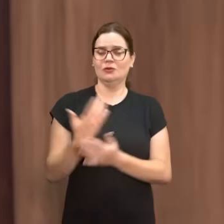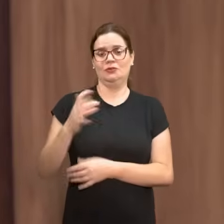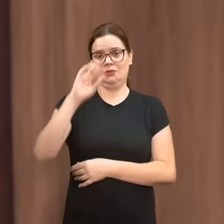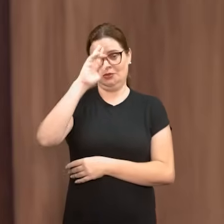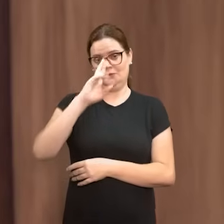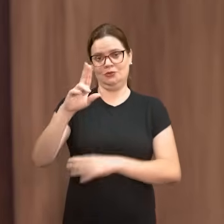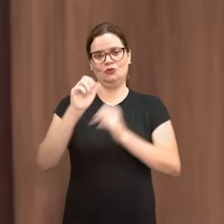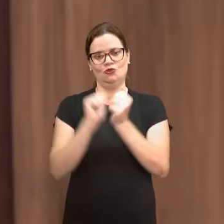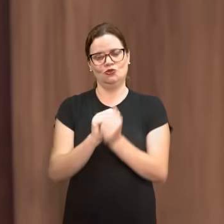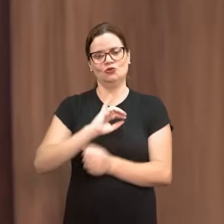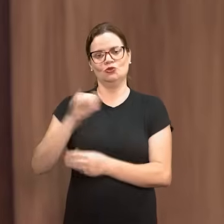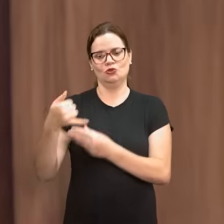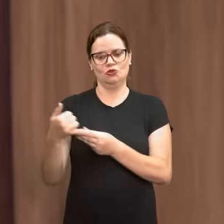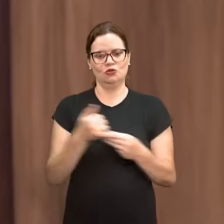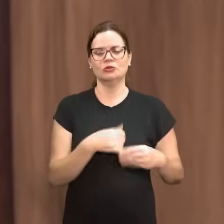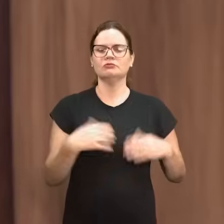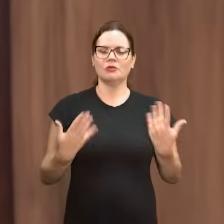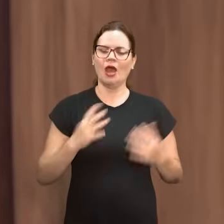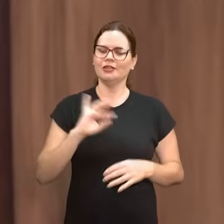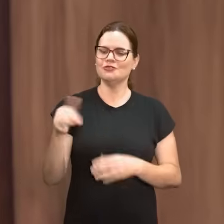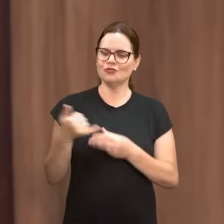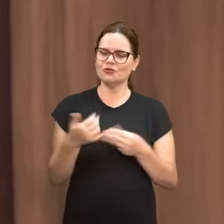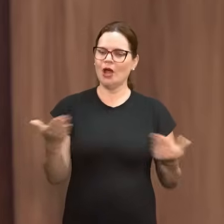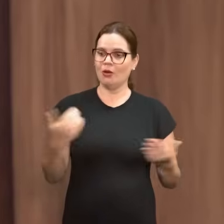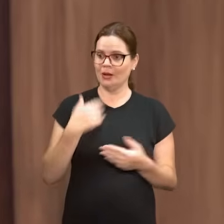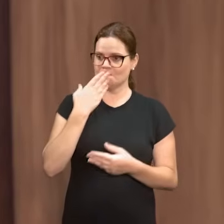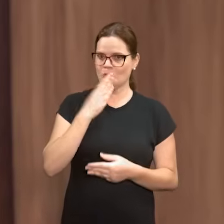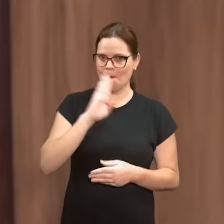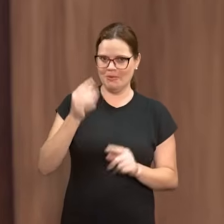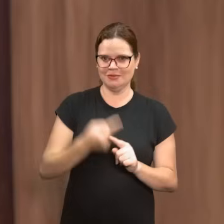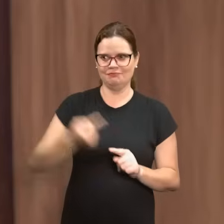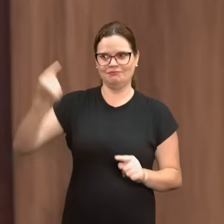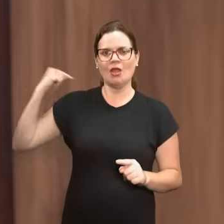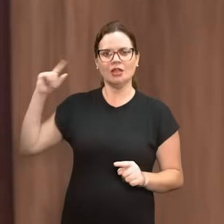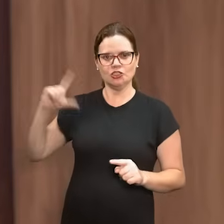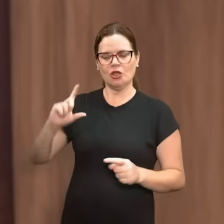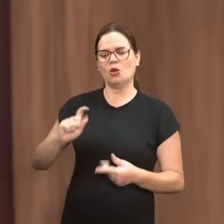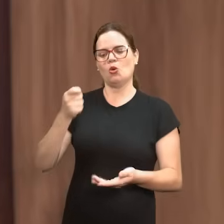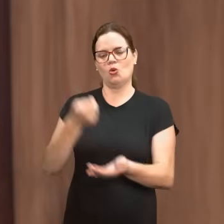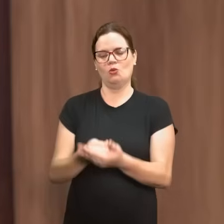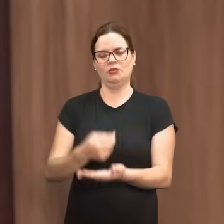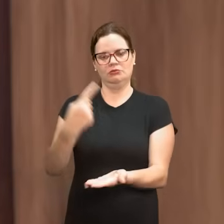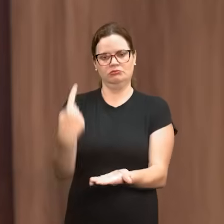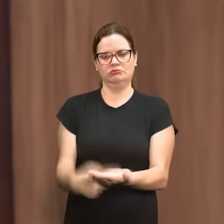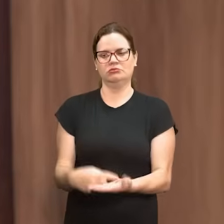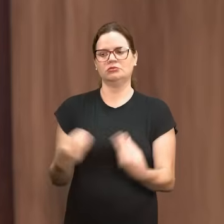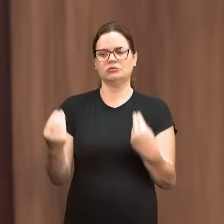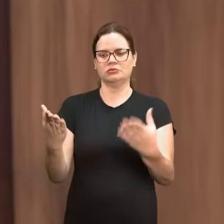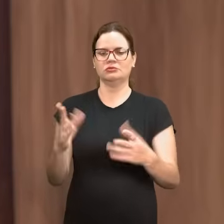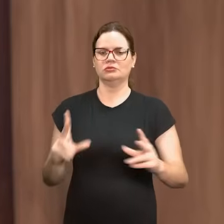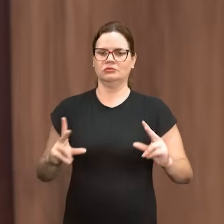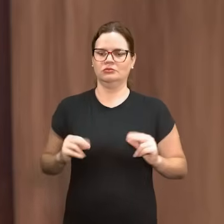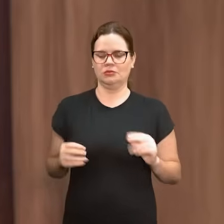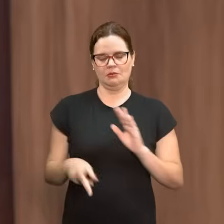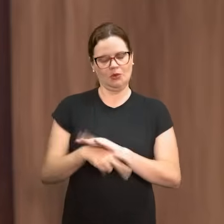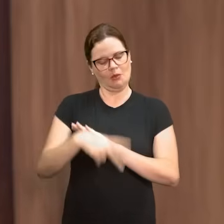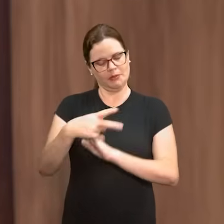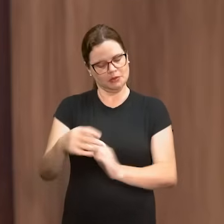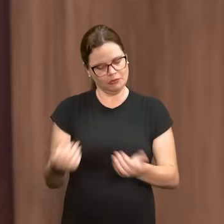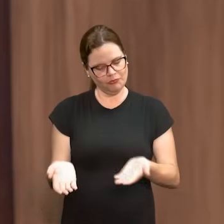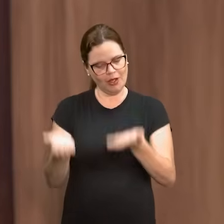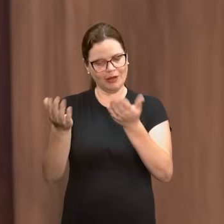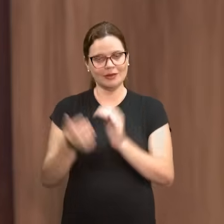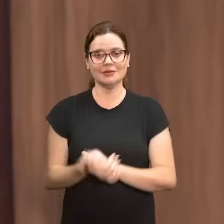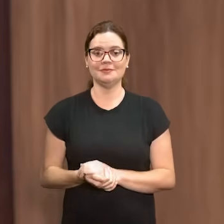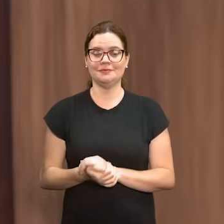Então, era justo, sim, Josué que agora cumpriu o acordo e entregar a terra. E veja que nessa